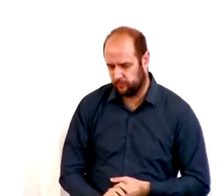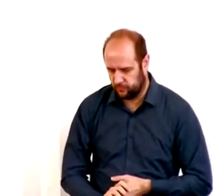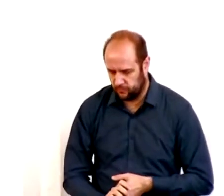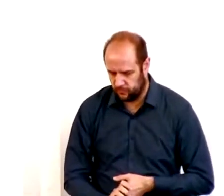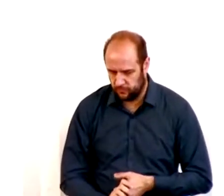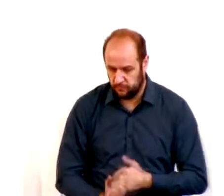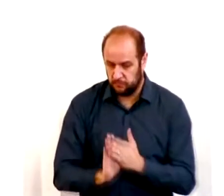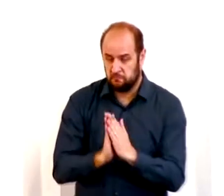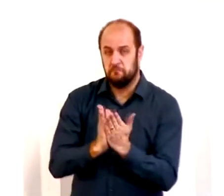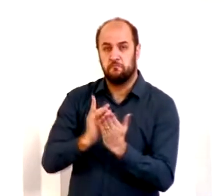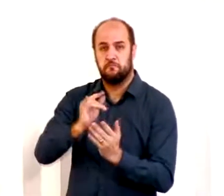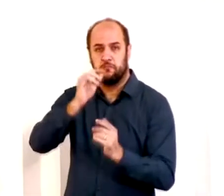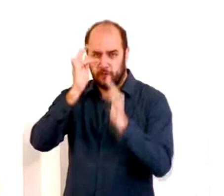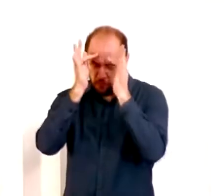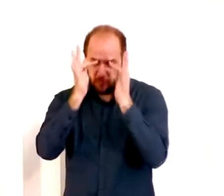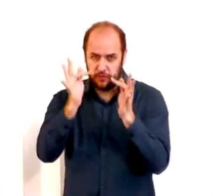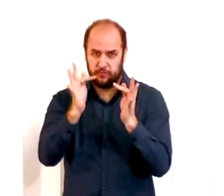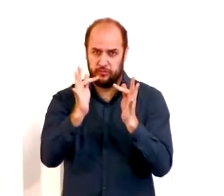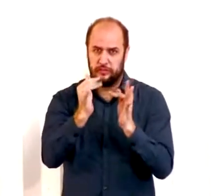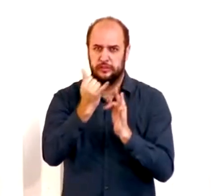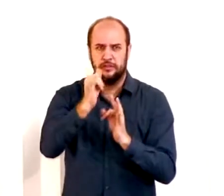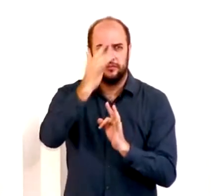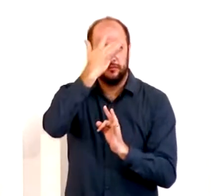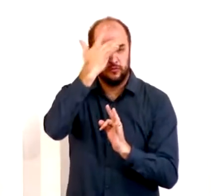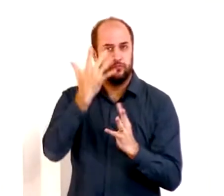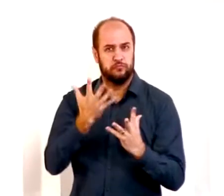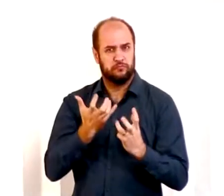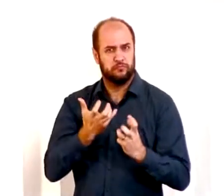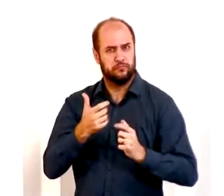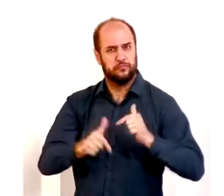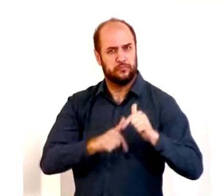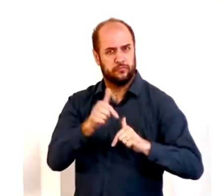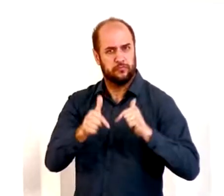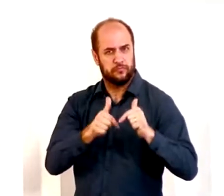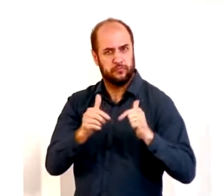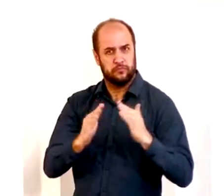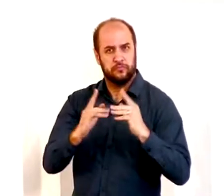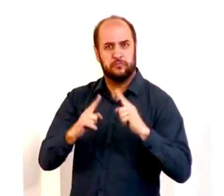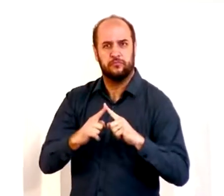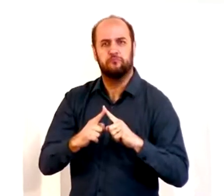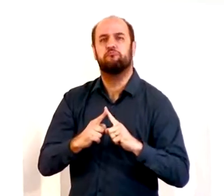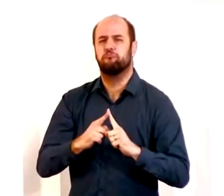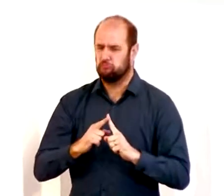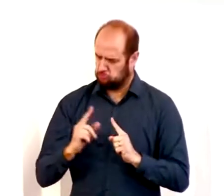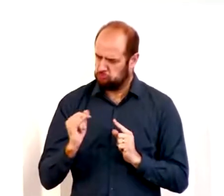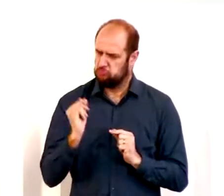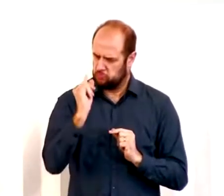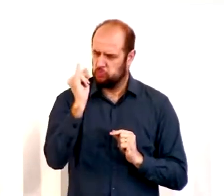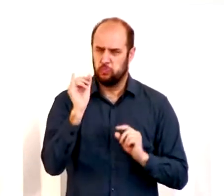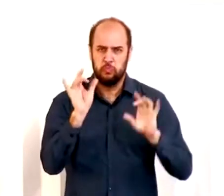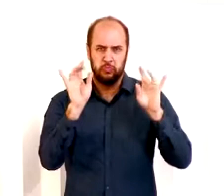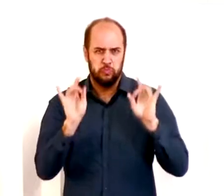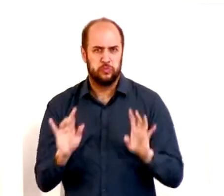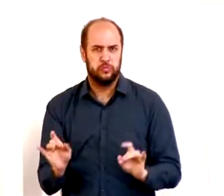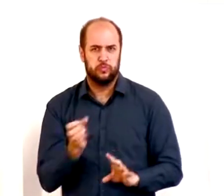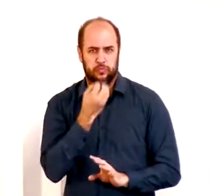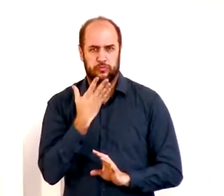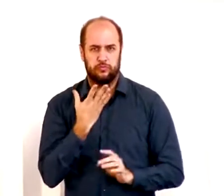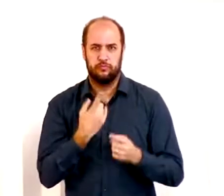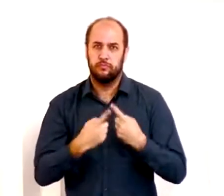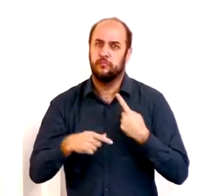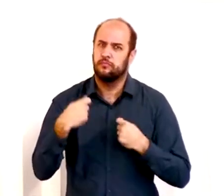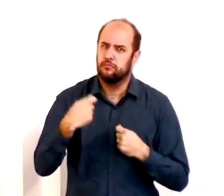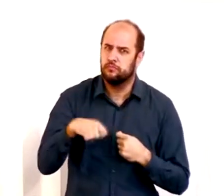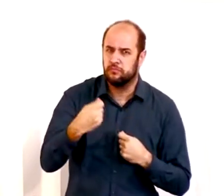fiel é a palavra. Se alguém aspira ao episcopado, excelente obra almeja. É necessário, portanto, que o